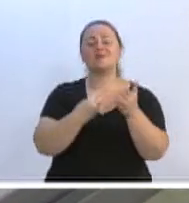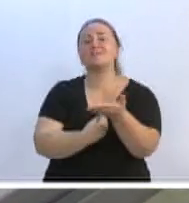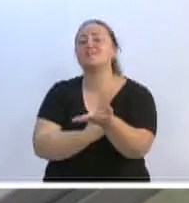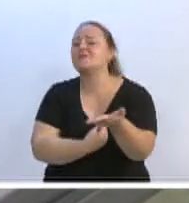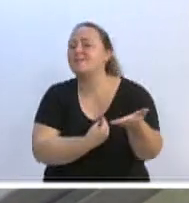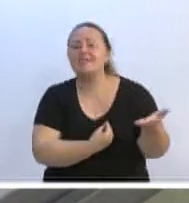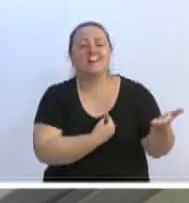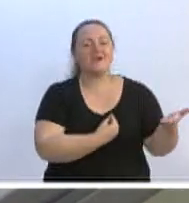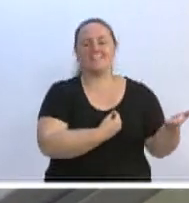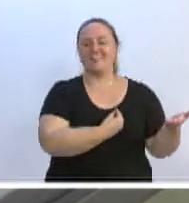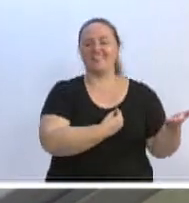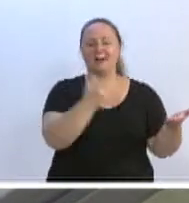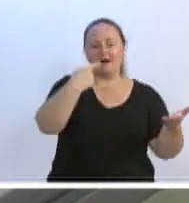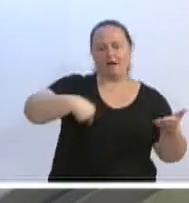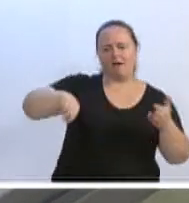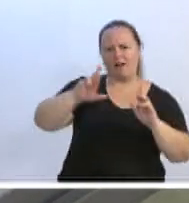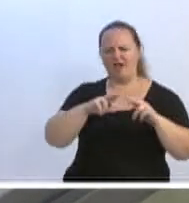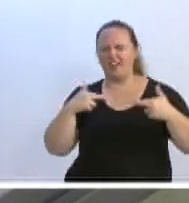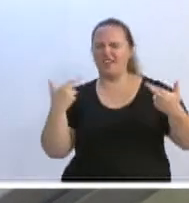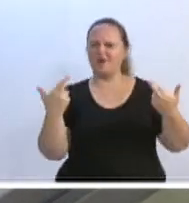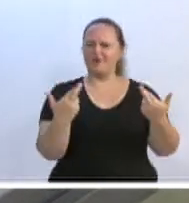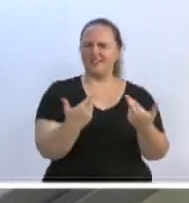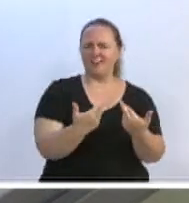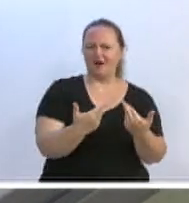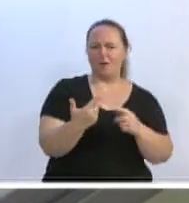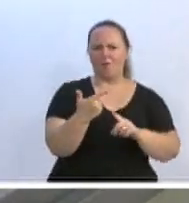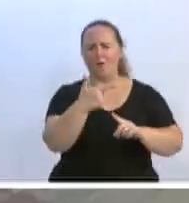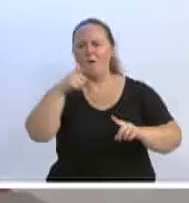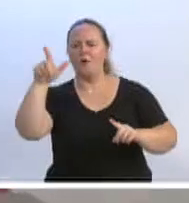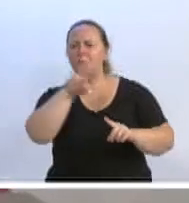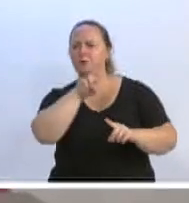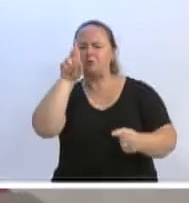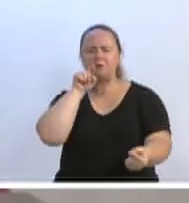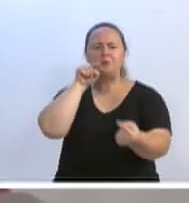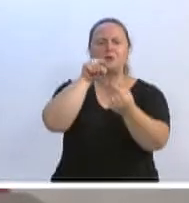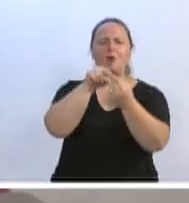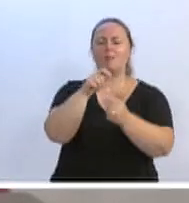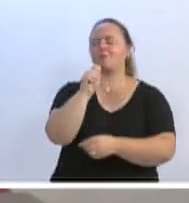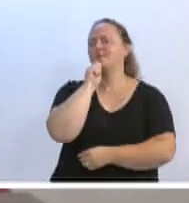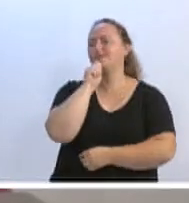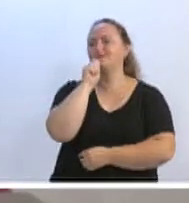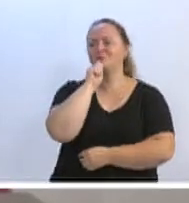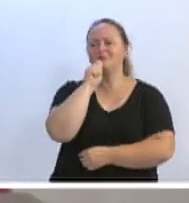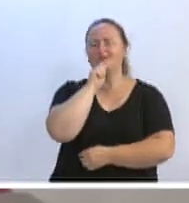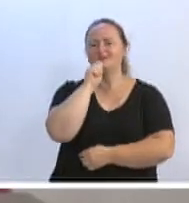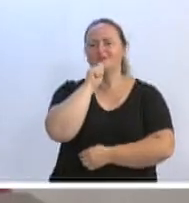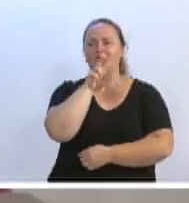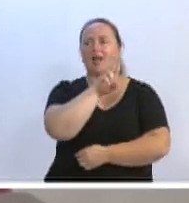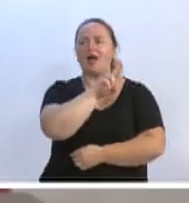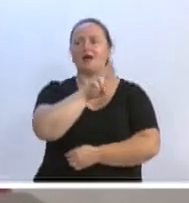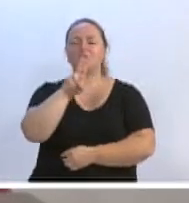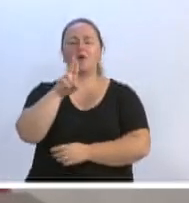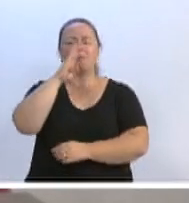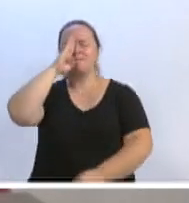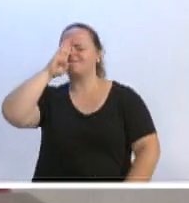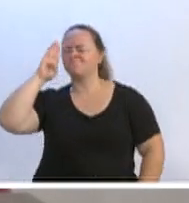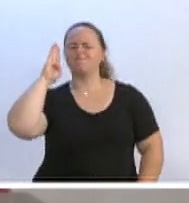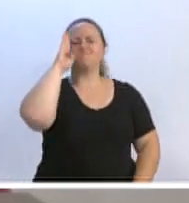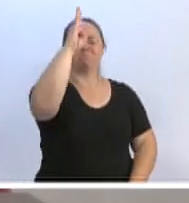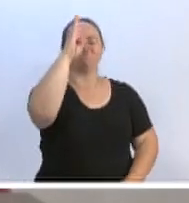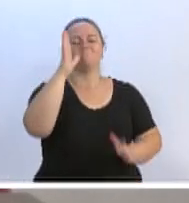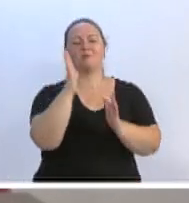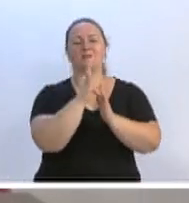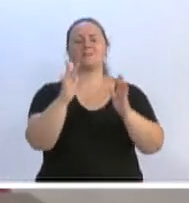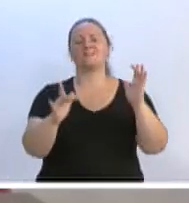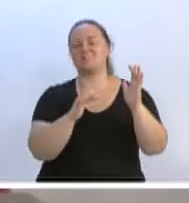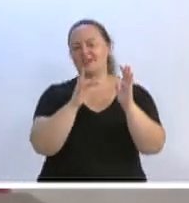Porque nós não estamos reunidos em torno de outro nome, senão no nome daquele que é sobre todo nome,